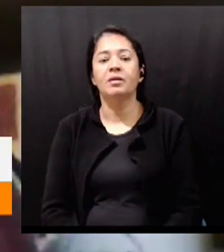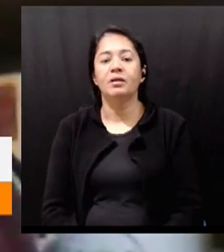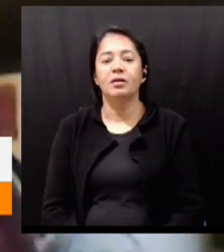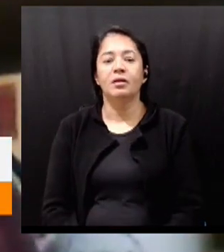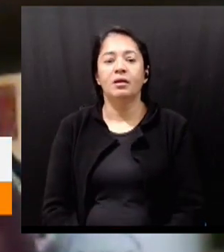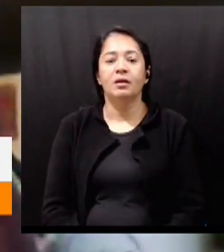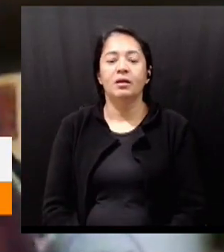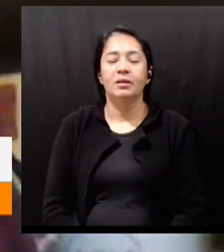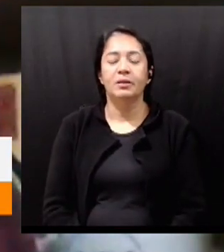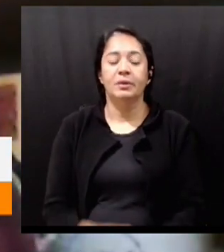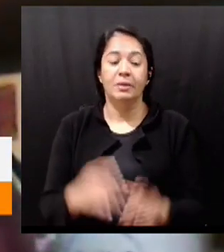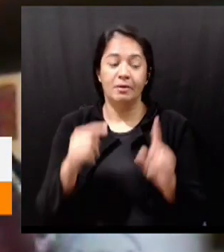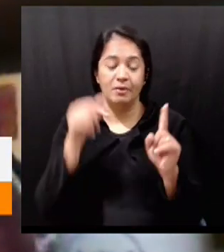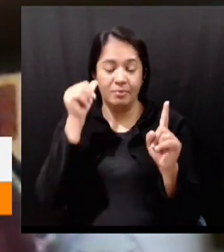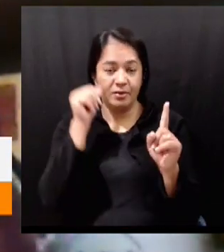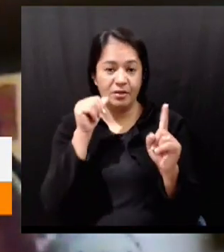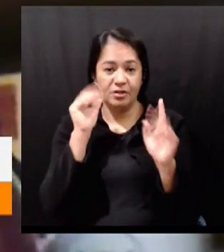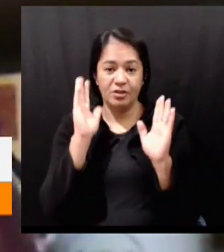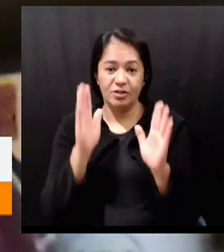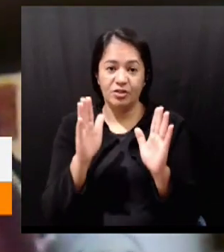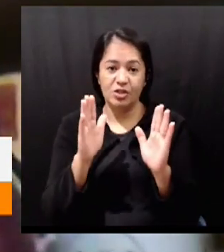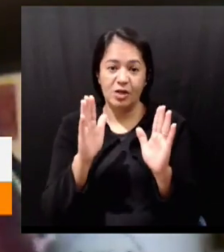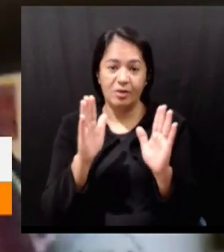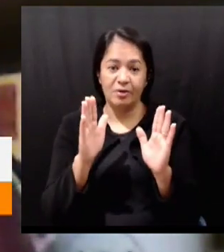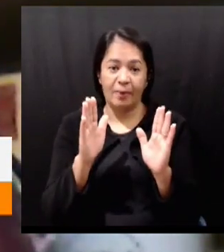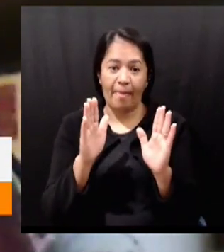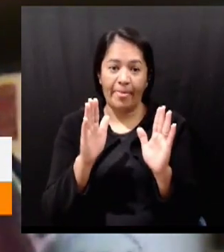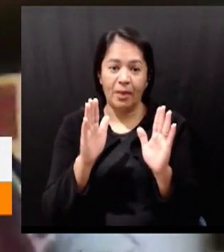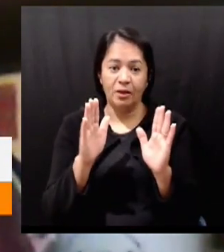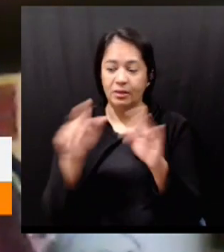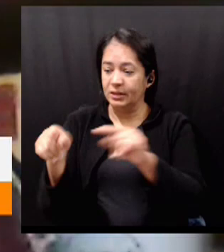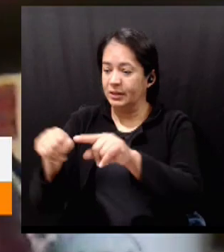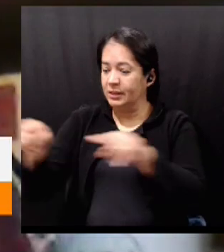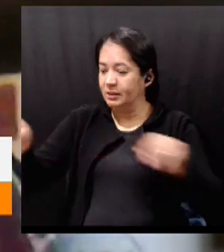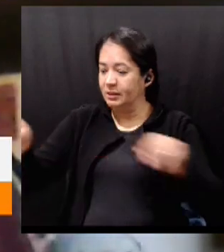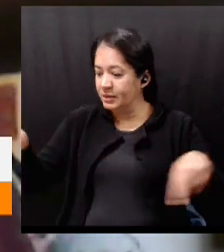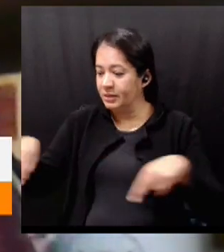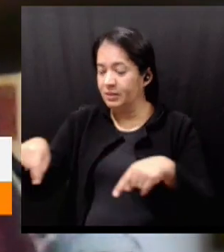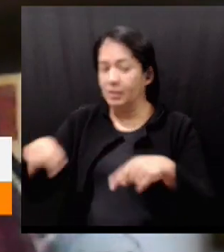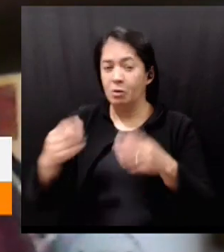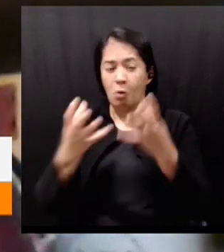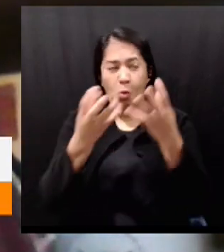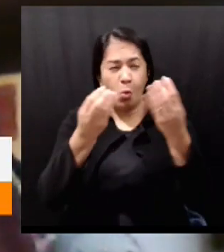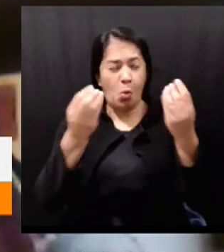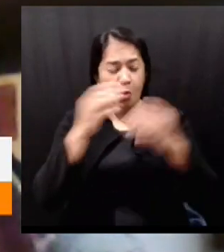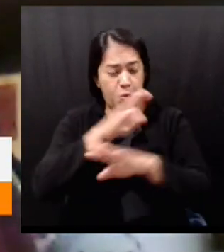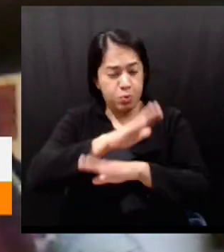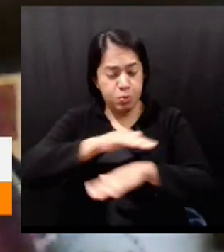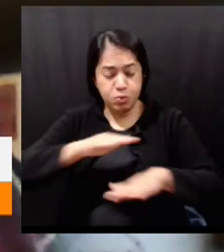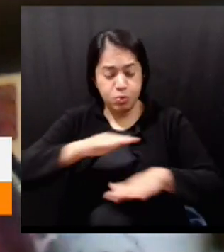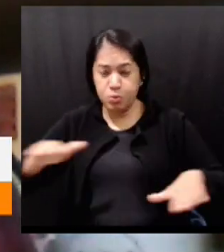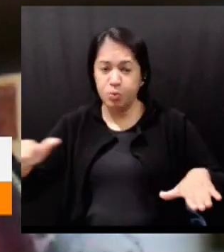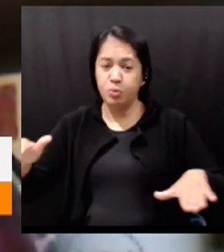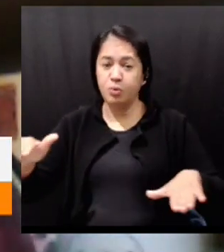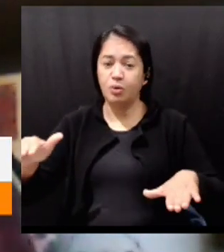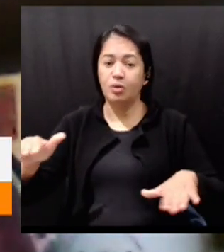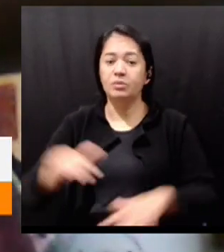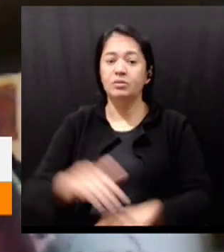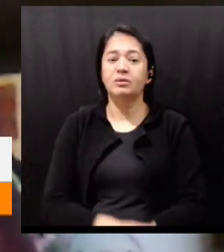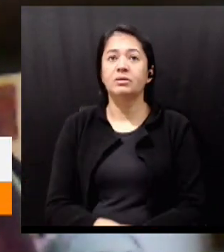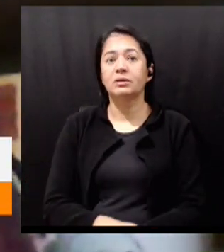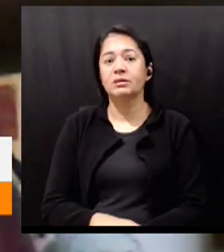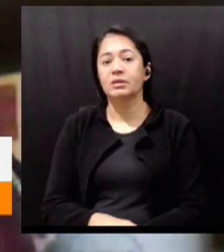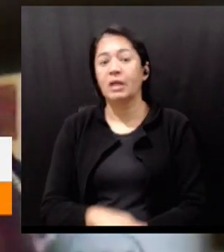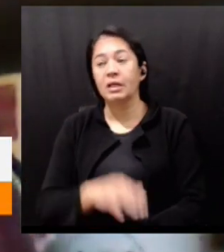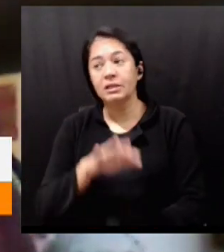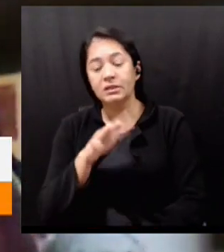Ela já pega aquela sala lotada de criança. Aí, muitas das vezes, ela